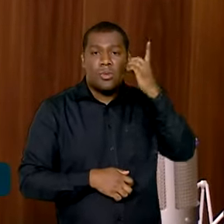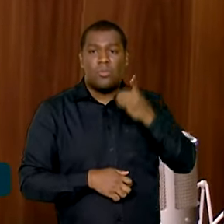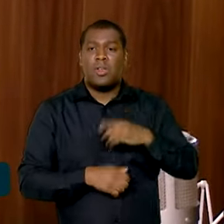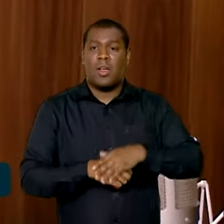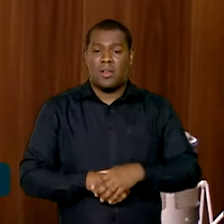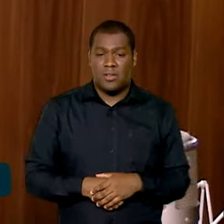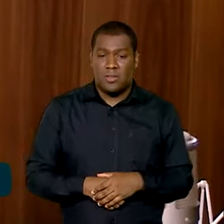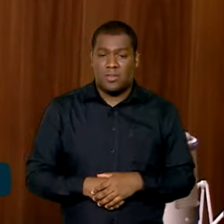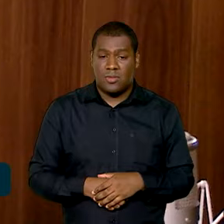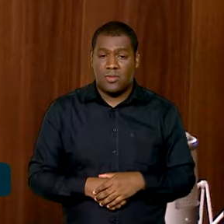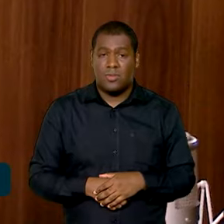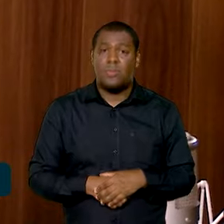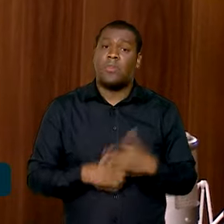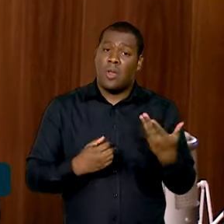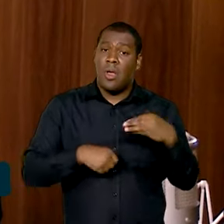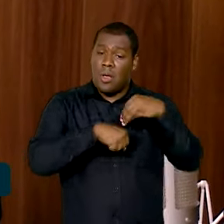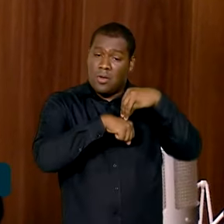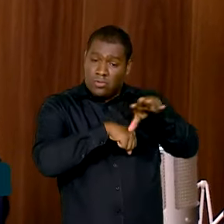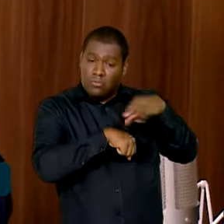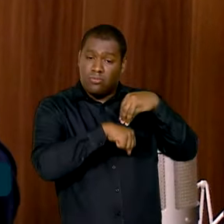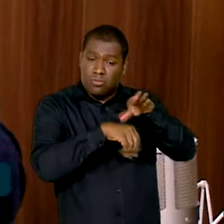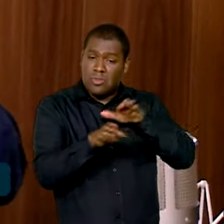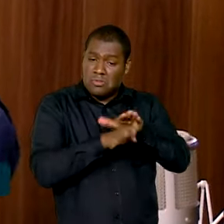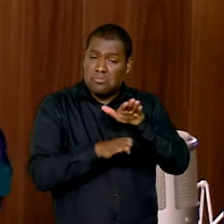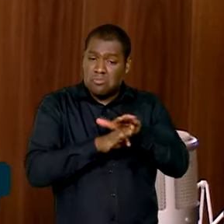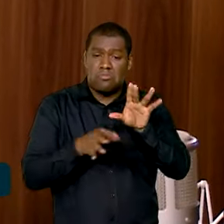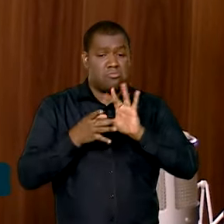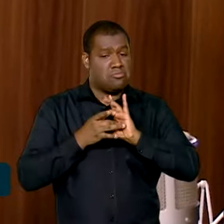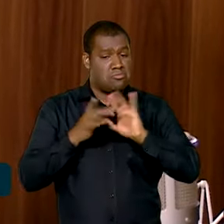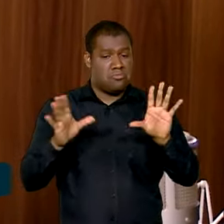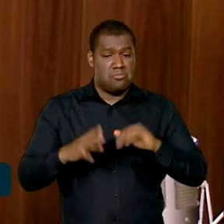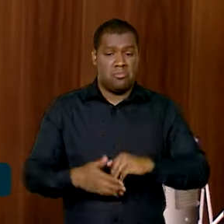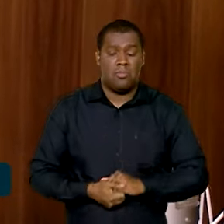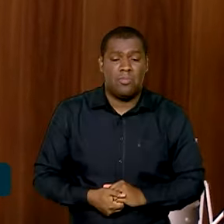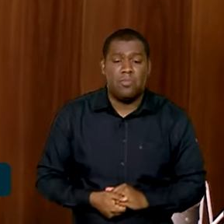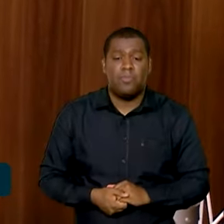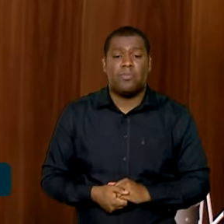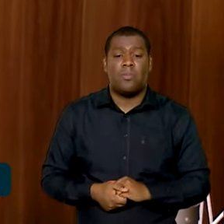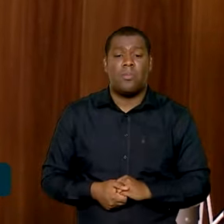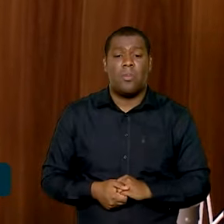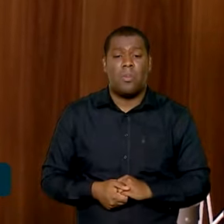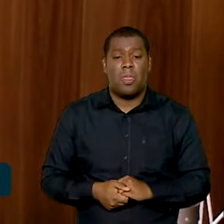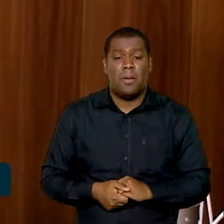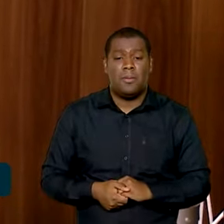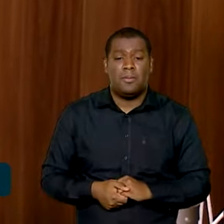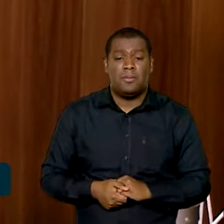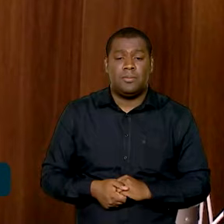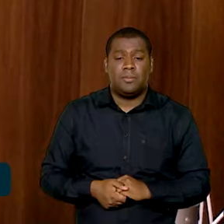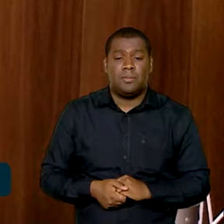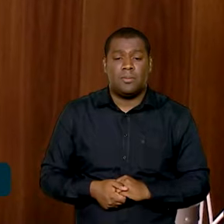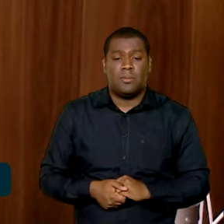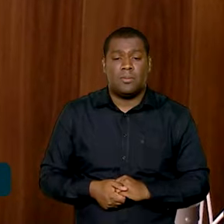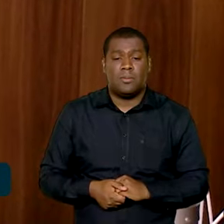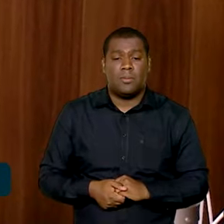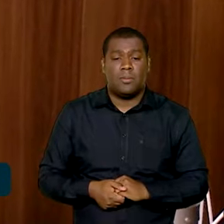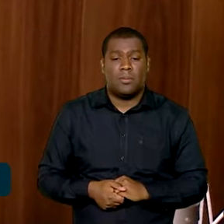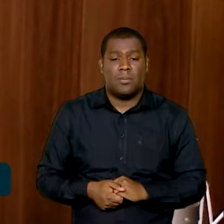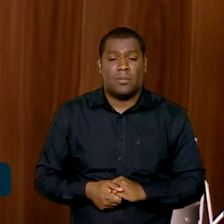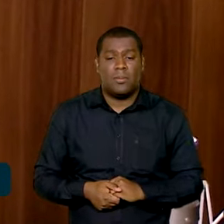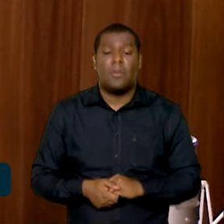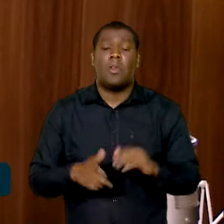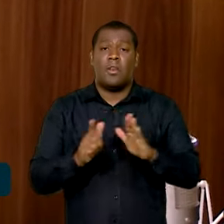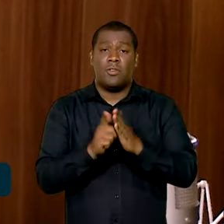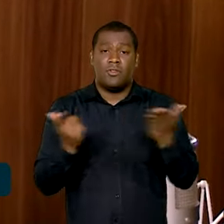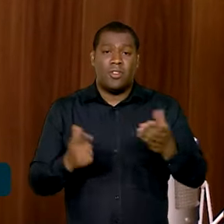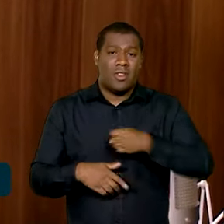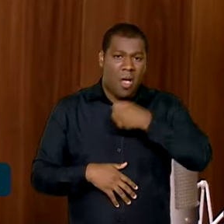e nós, em alguns itens, nós estamos dando, inclusive, um plus, né? Como a gente chama. Eu vi publicado na imprensa